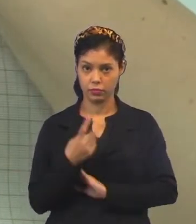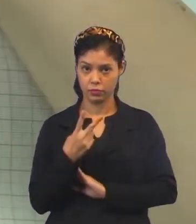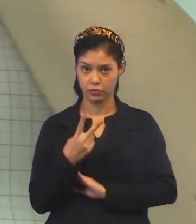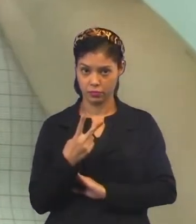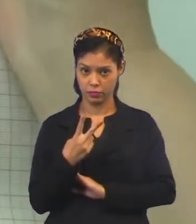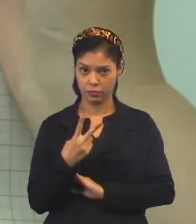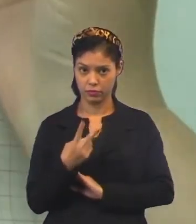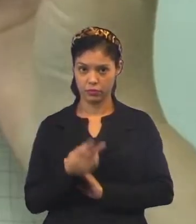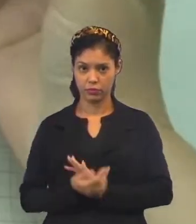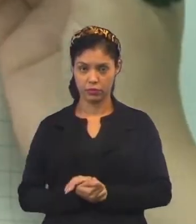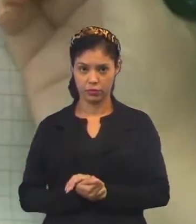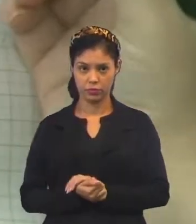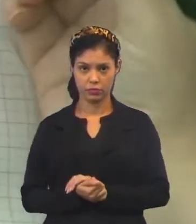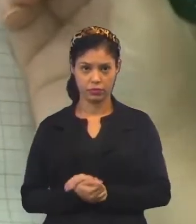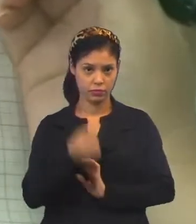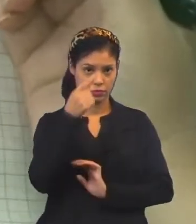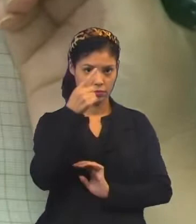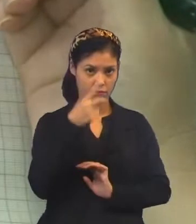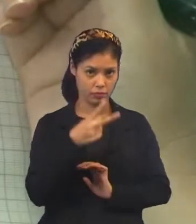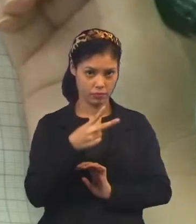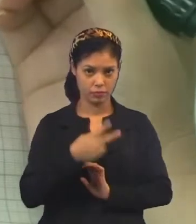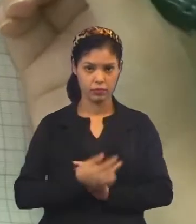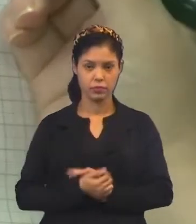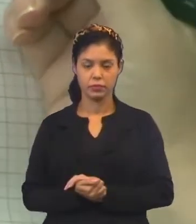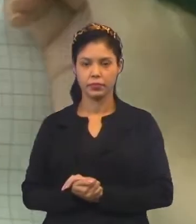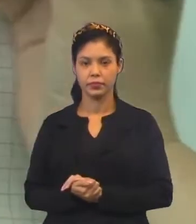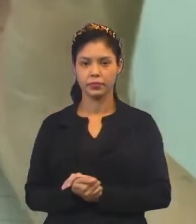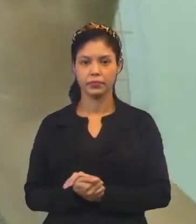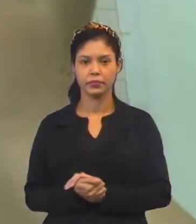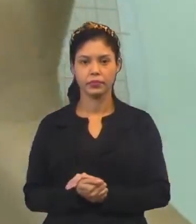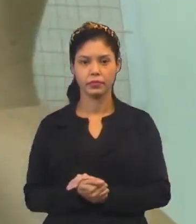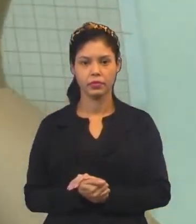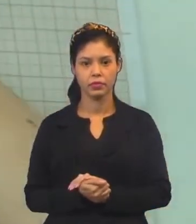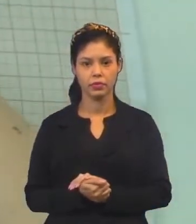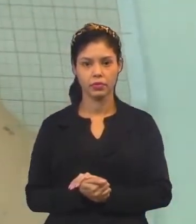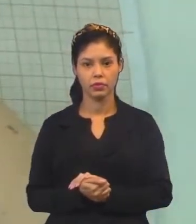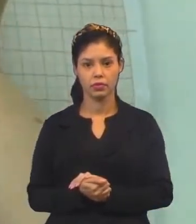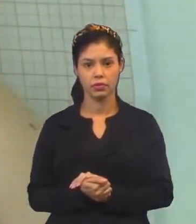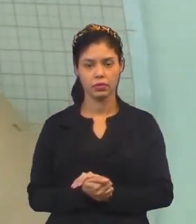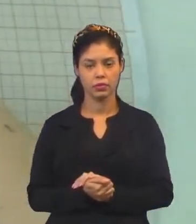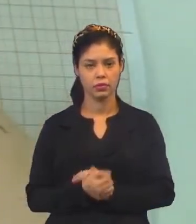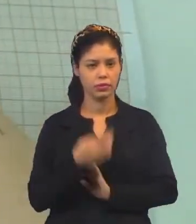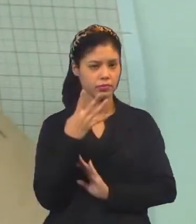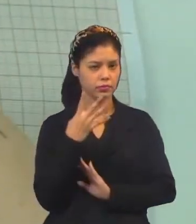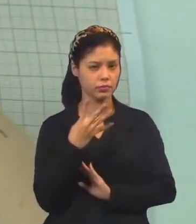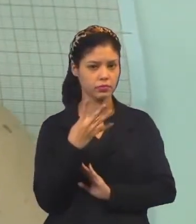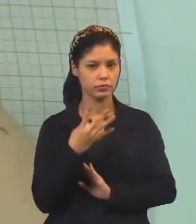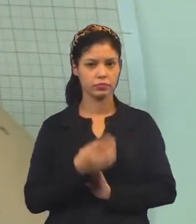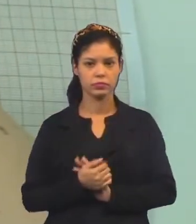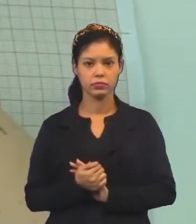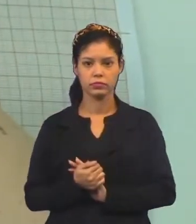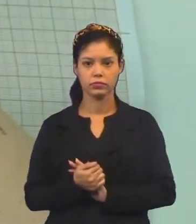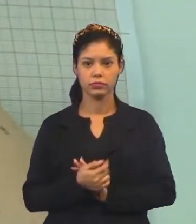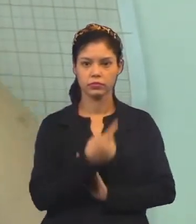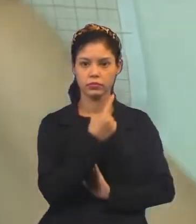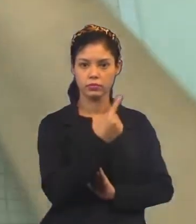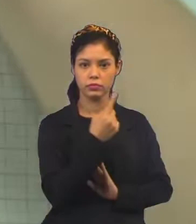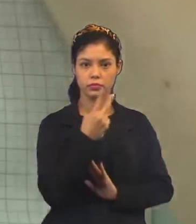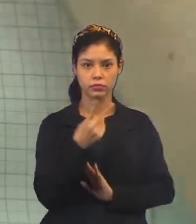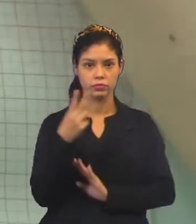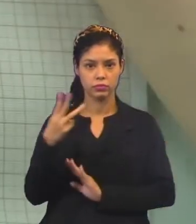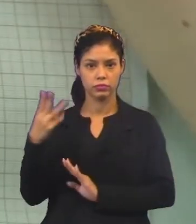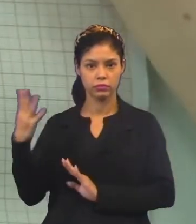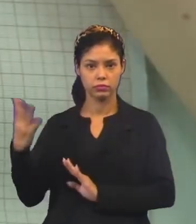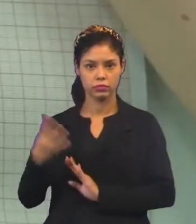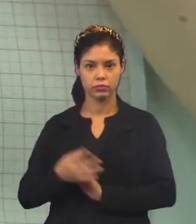Vão prestando atenção na quantidade que eu tô falando. E vamos usar 4 quadradinhos no